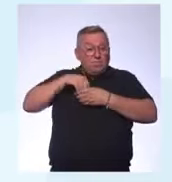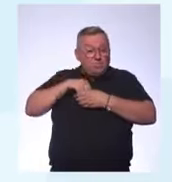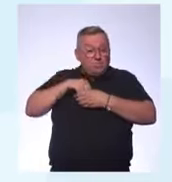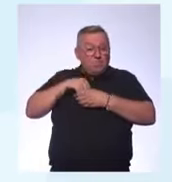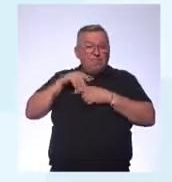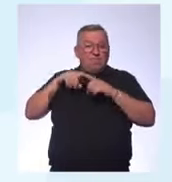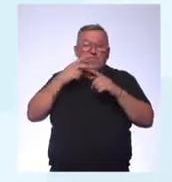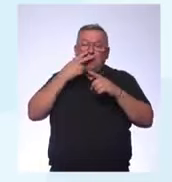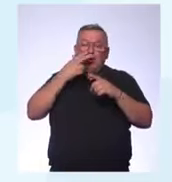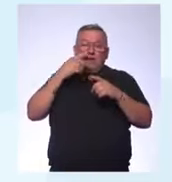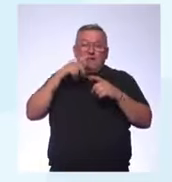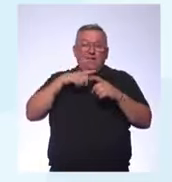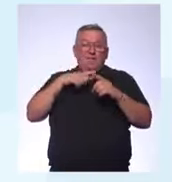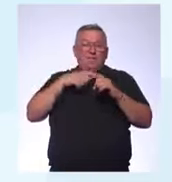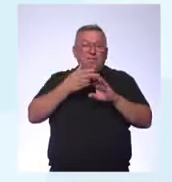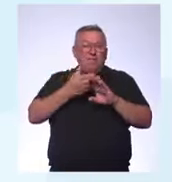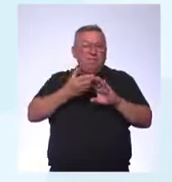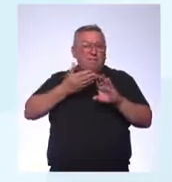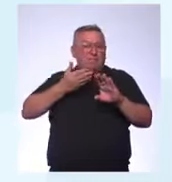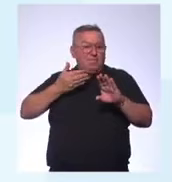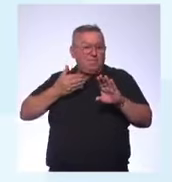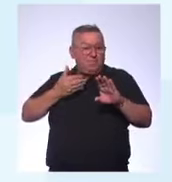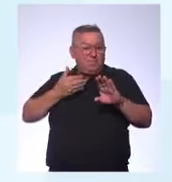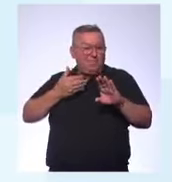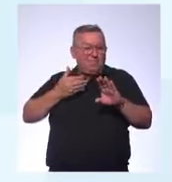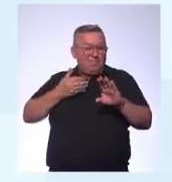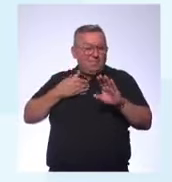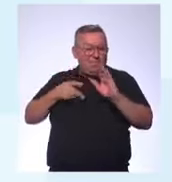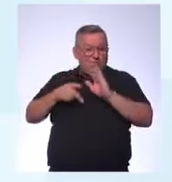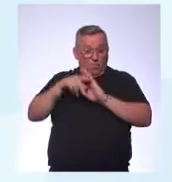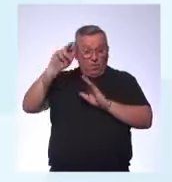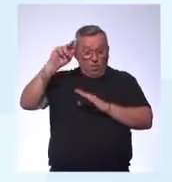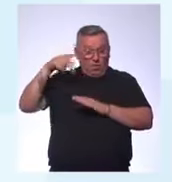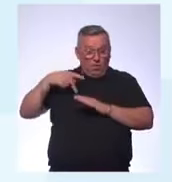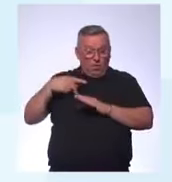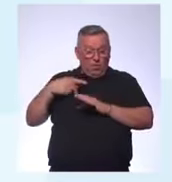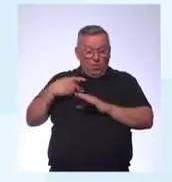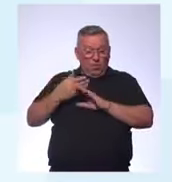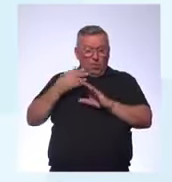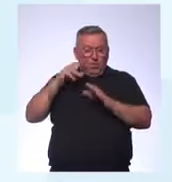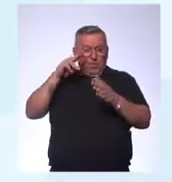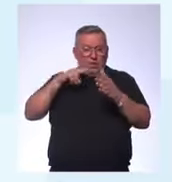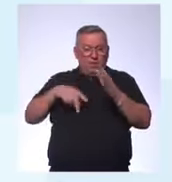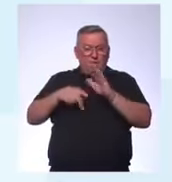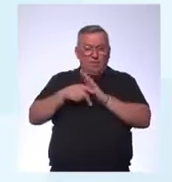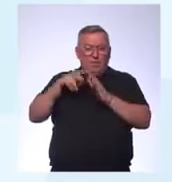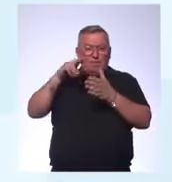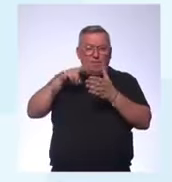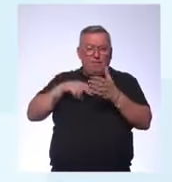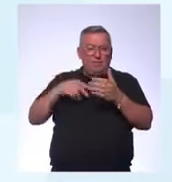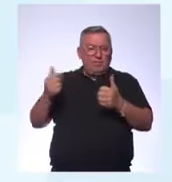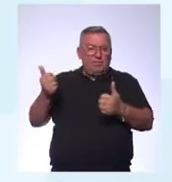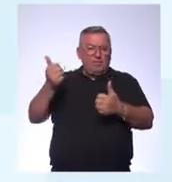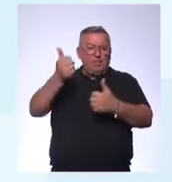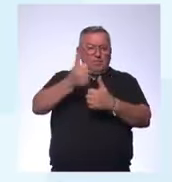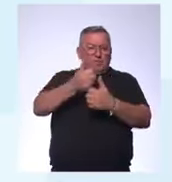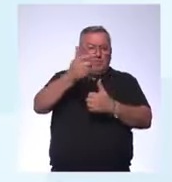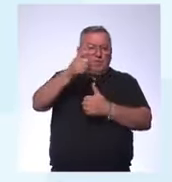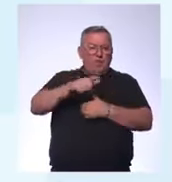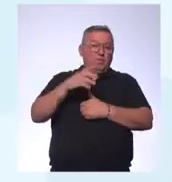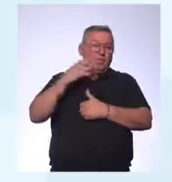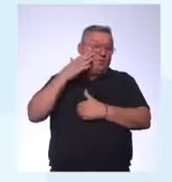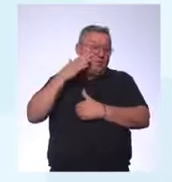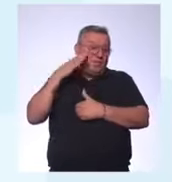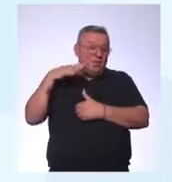você tivesse que se distanciar de você mesmo, né? Para ler o seu texto, se colocando no lugar de um outro, para saber